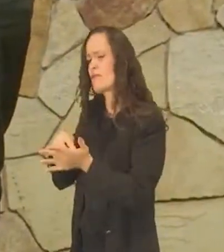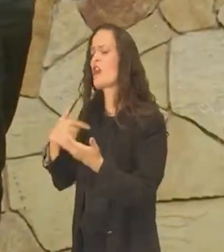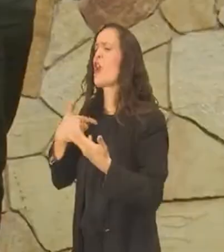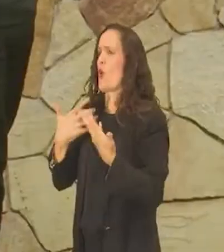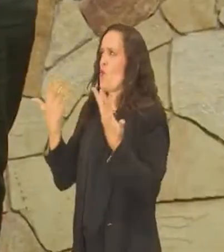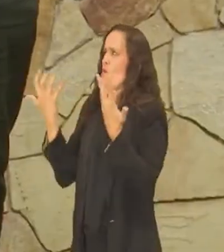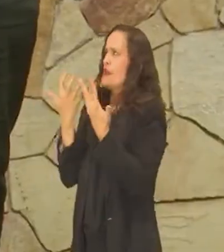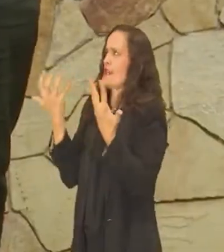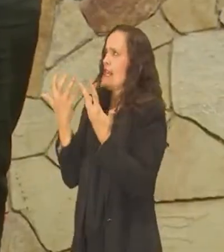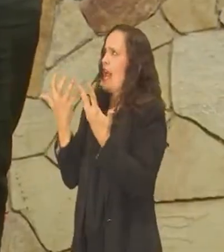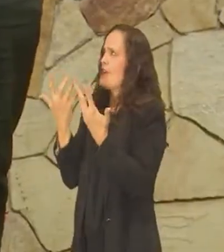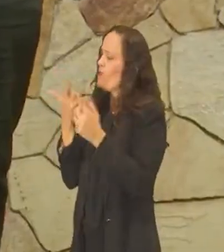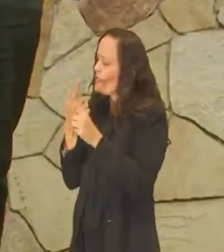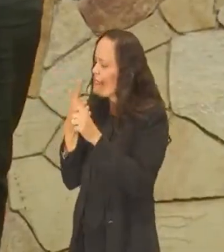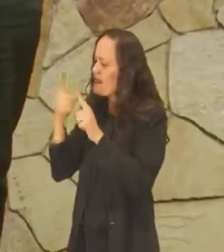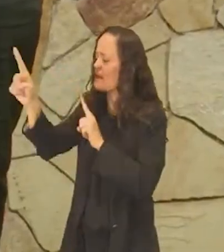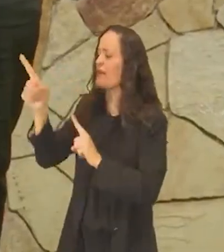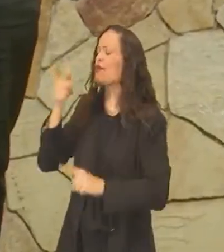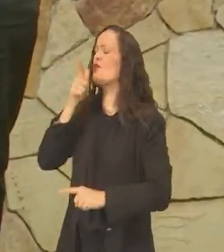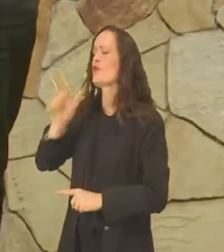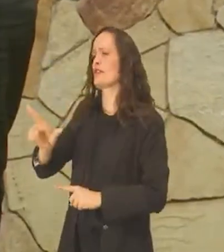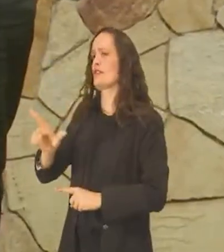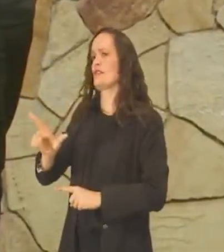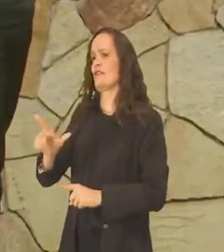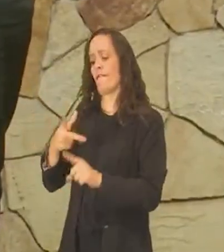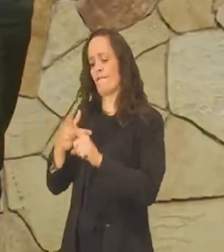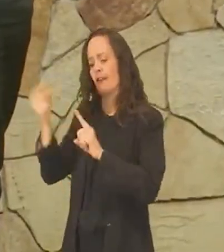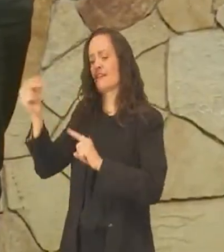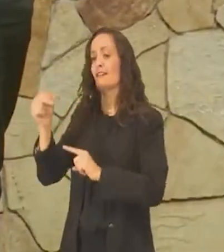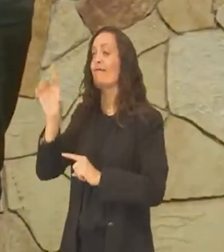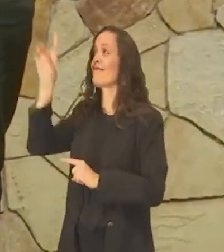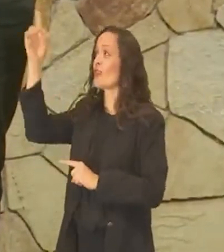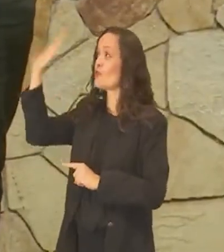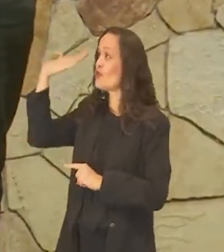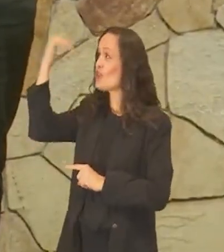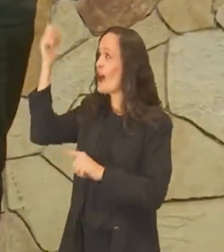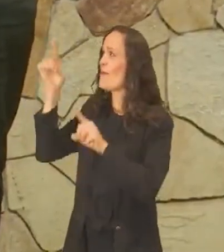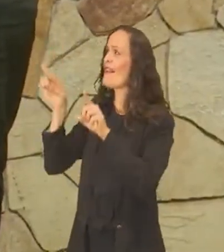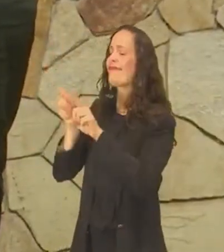superar estes desafios, mas Ele te chama